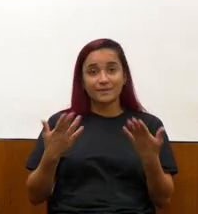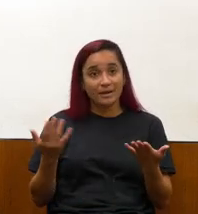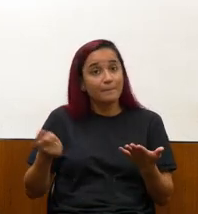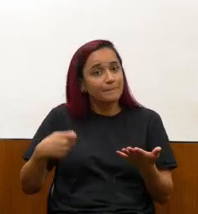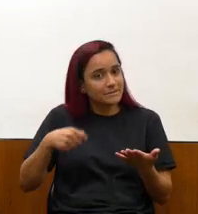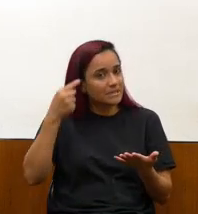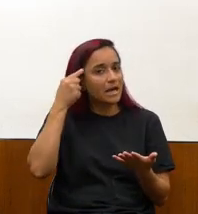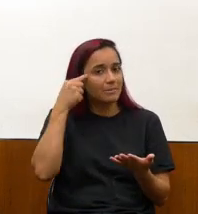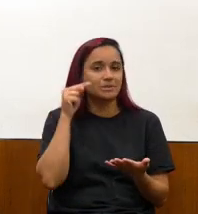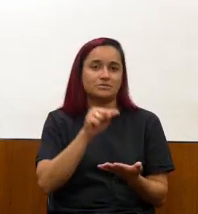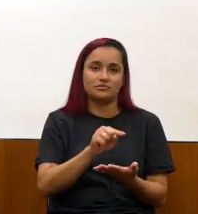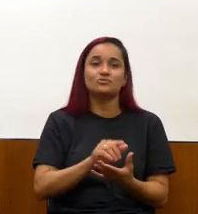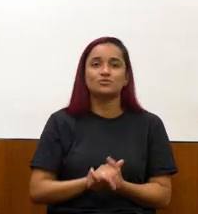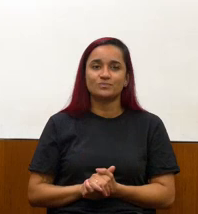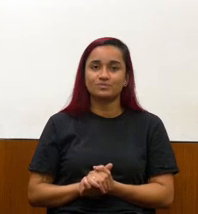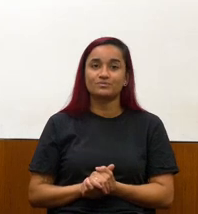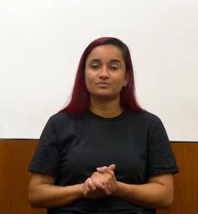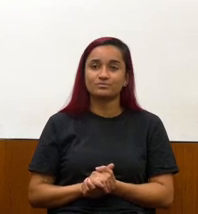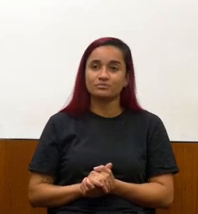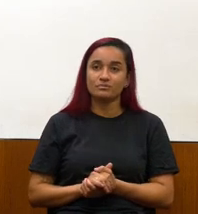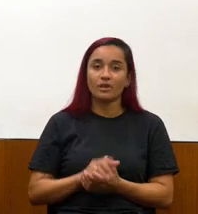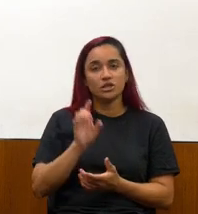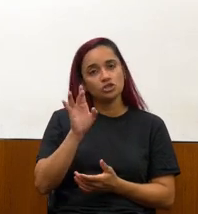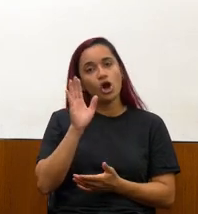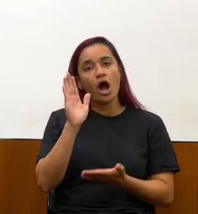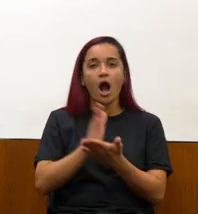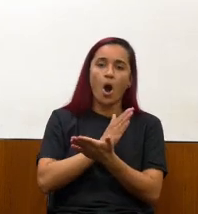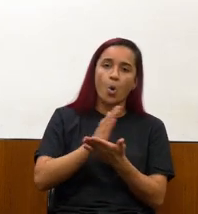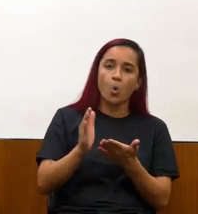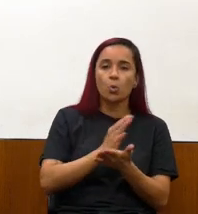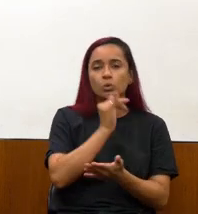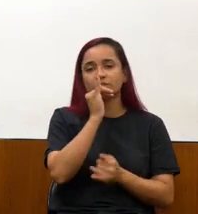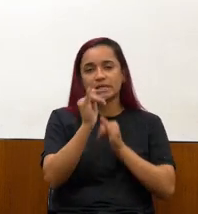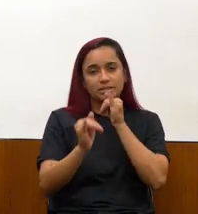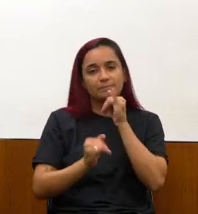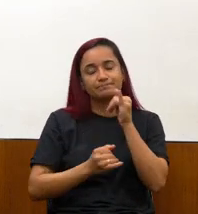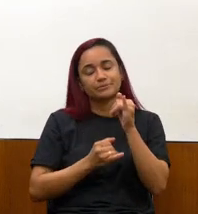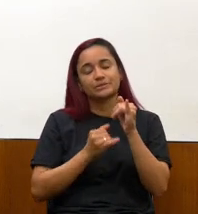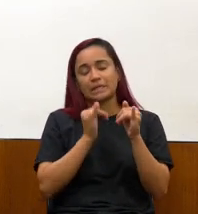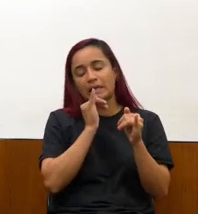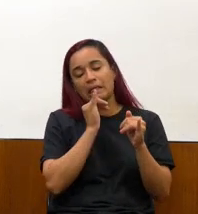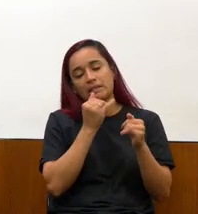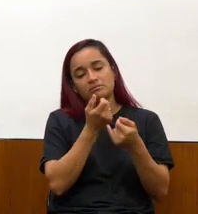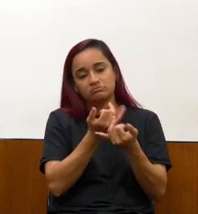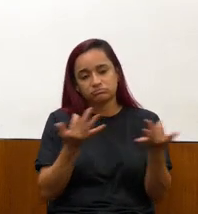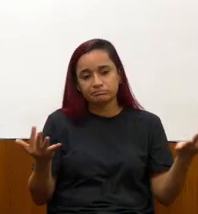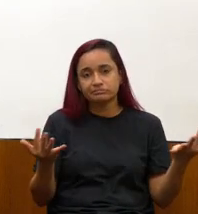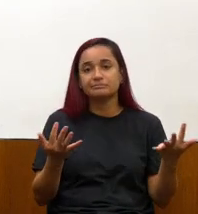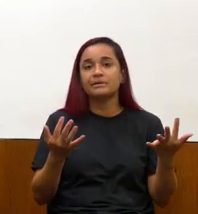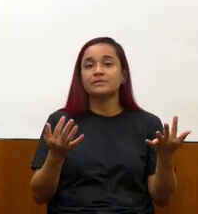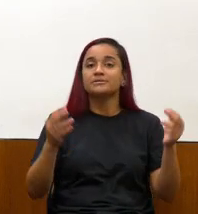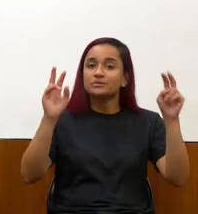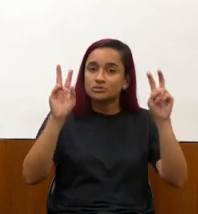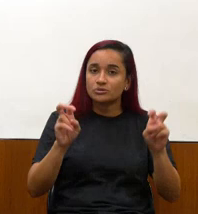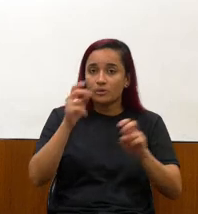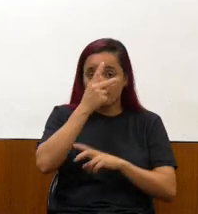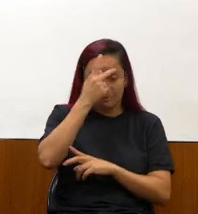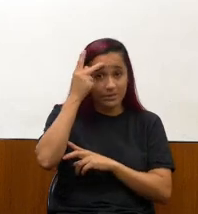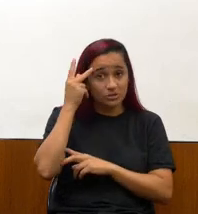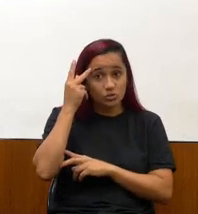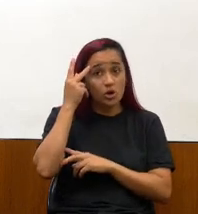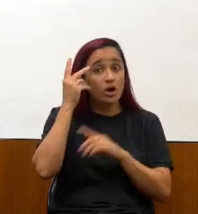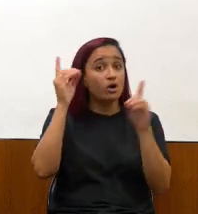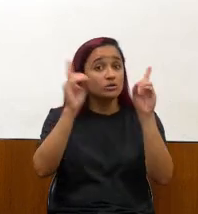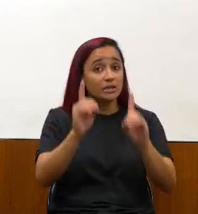sabe? Então, esses são alguns exemplos de comportamentos inconscientes. E, no caso da pessoa com deficiência, é poder